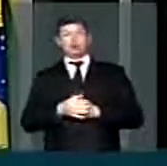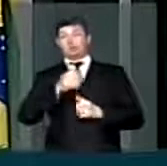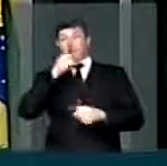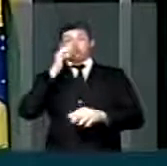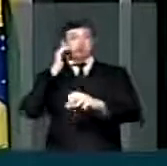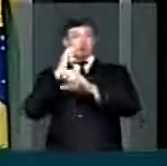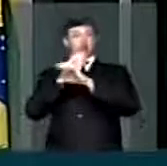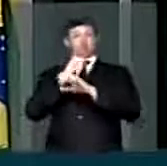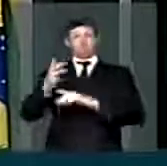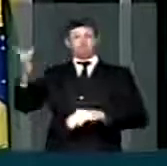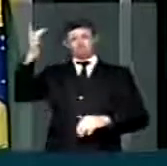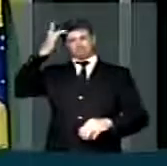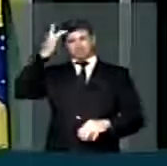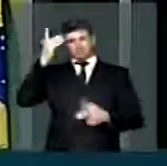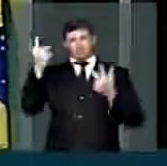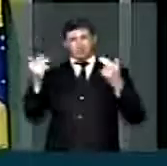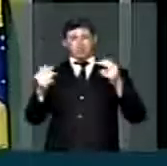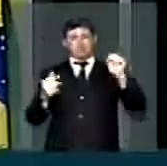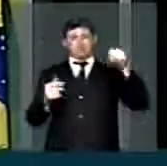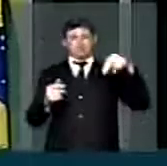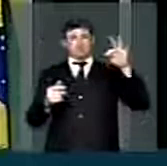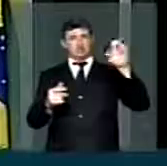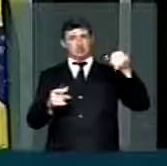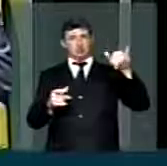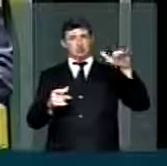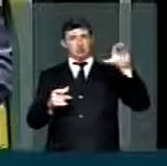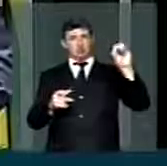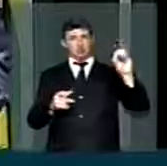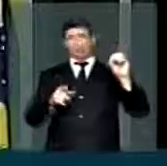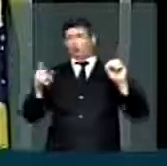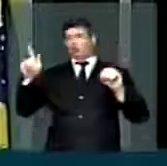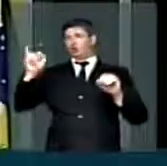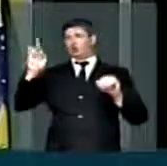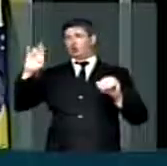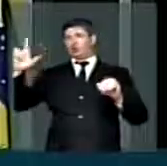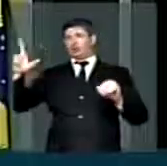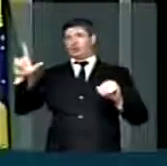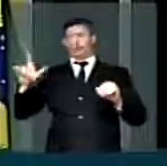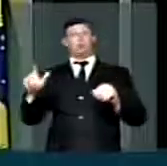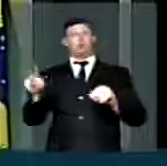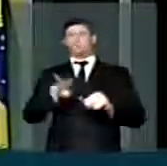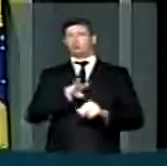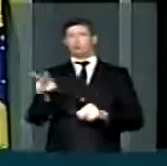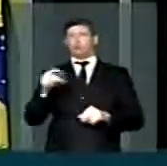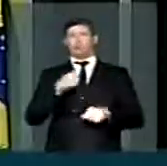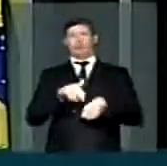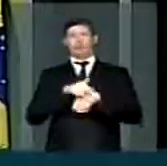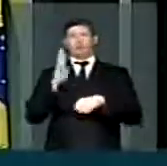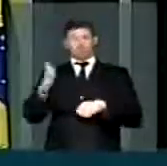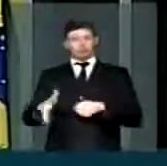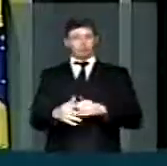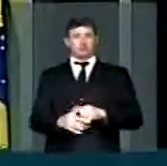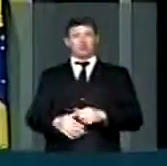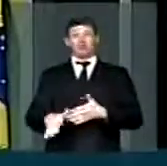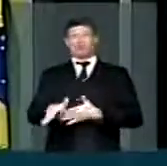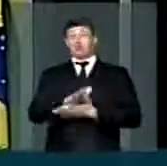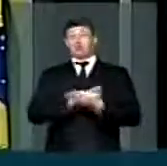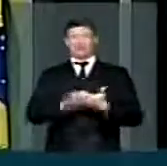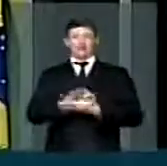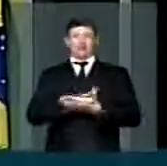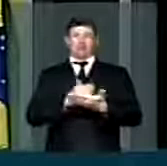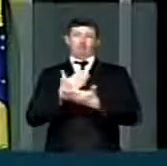engenheiros de altíssimo nível, tanto da usina de Santo Antônio como a usina de Jirau. Nada do que está